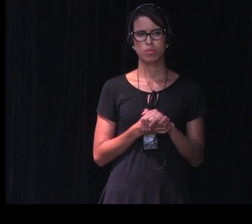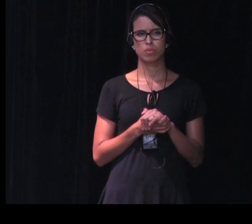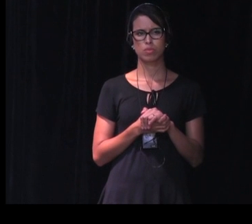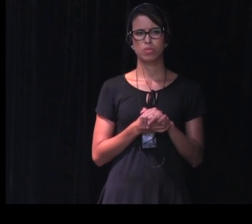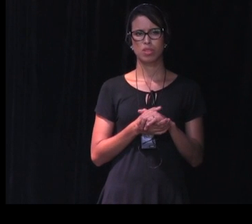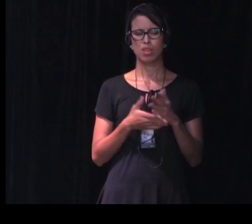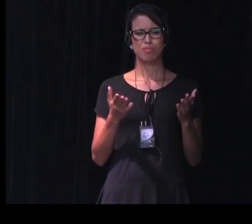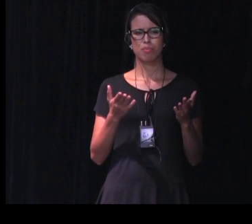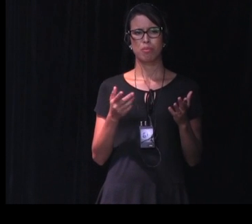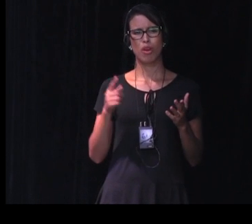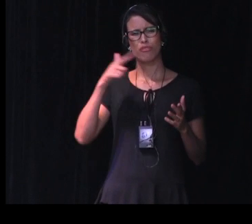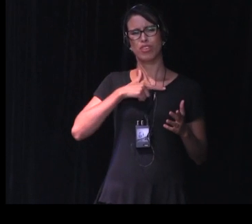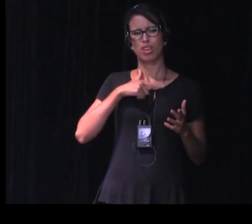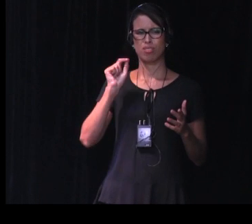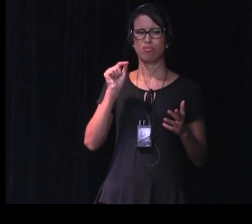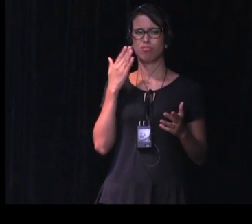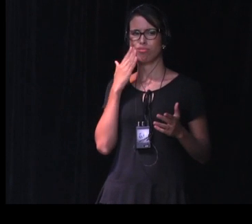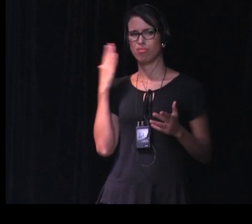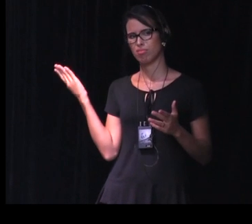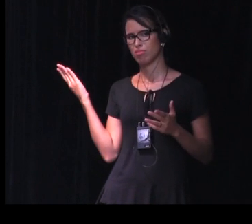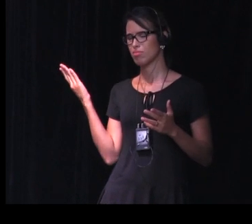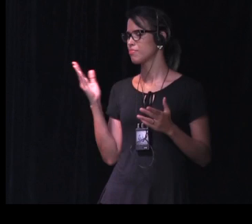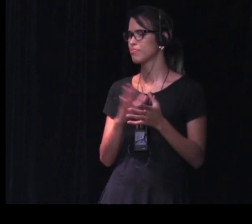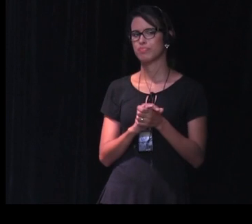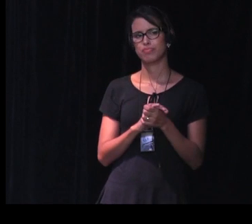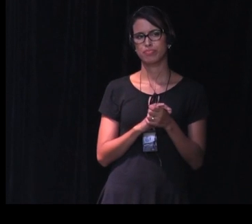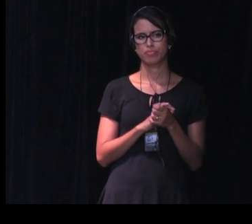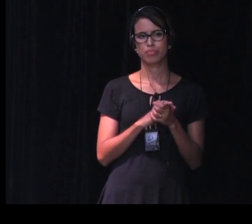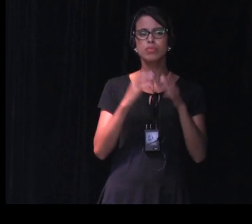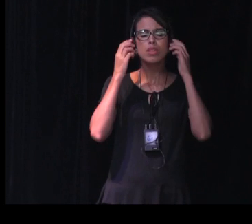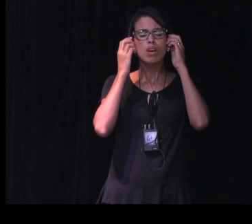e não isso aqui, vejam que feio.